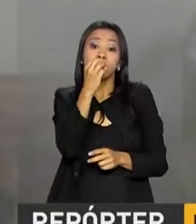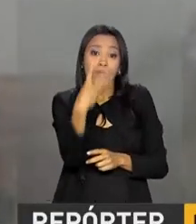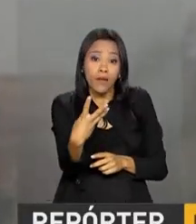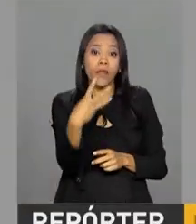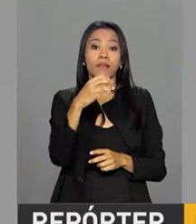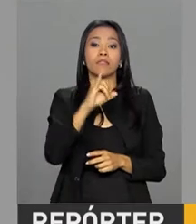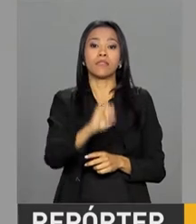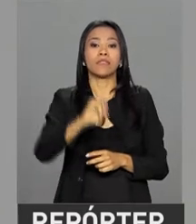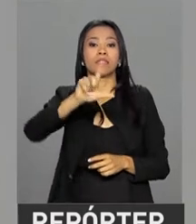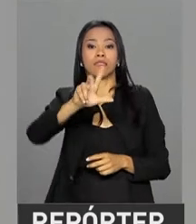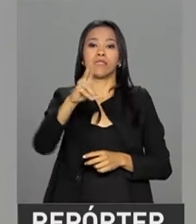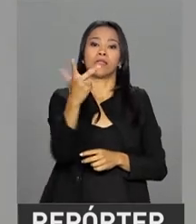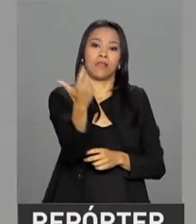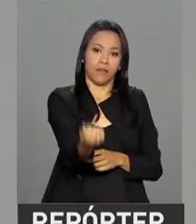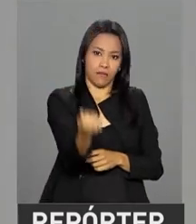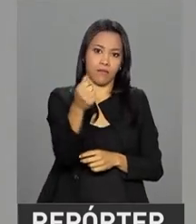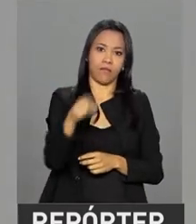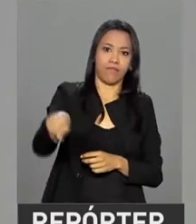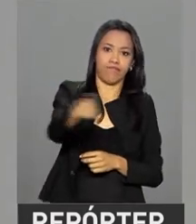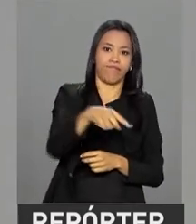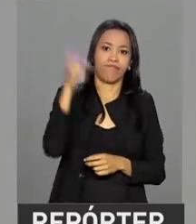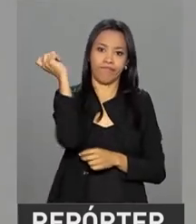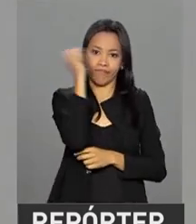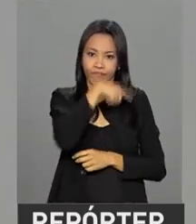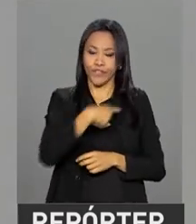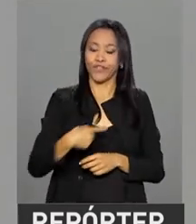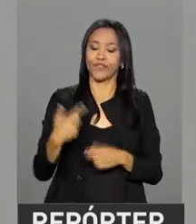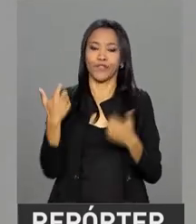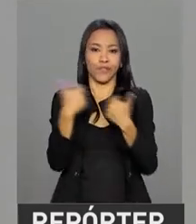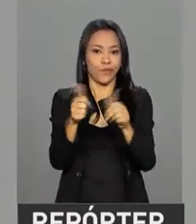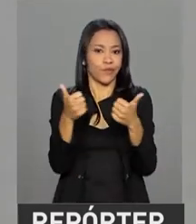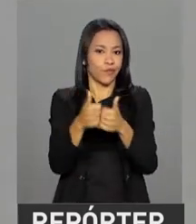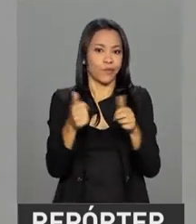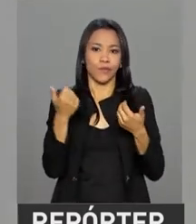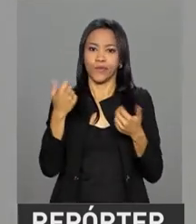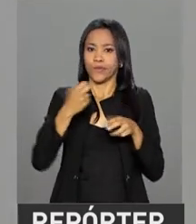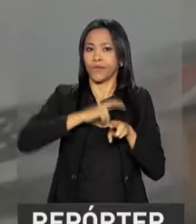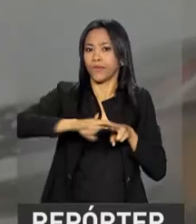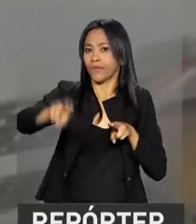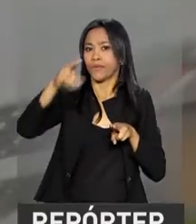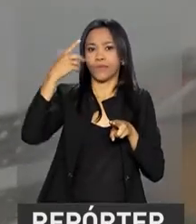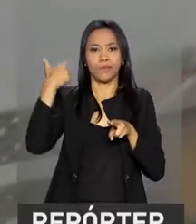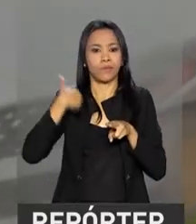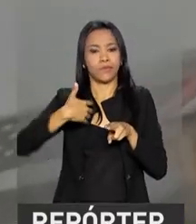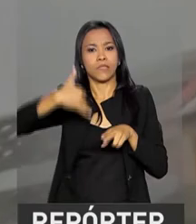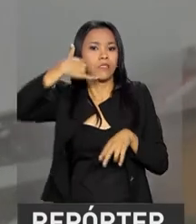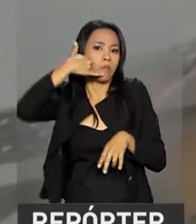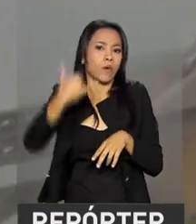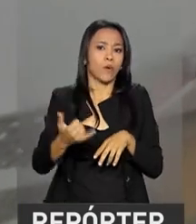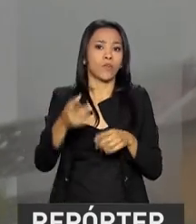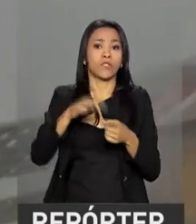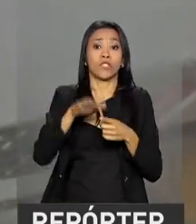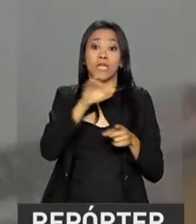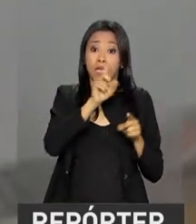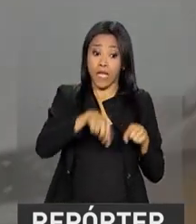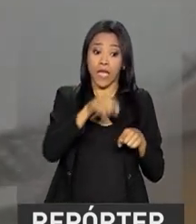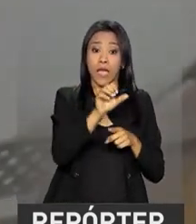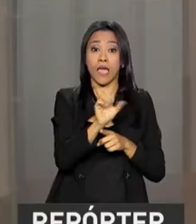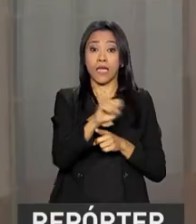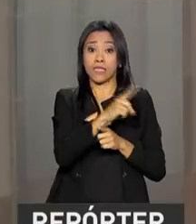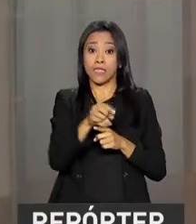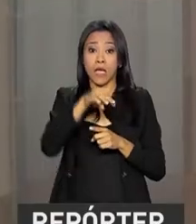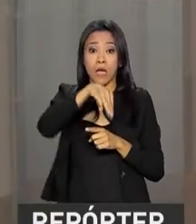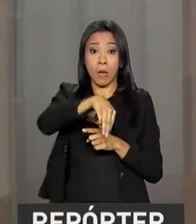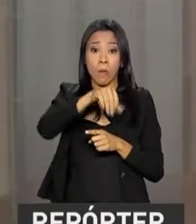total ou parcial da infraestrutura de transportes, comunicação e abastecimento. São Martinho, Tortola, que é uma das